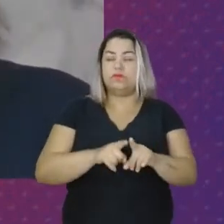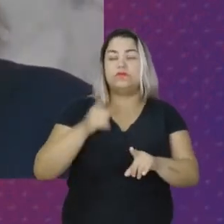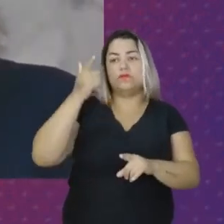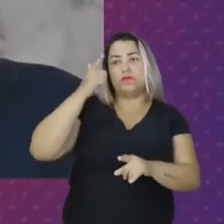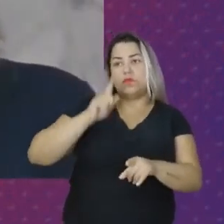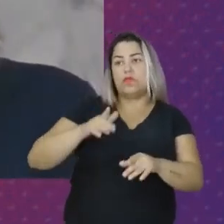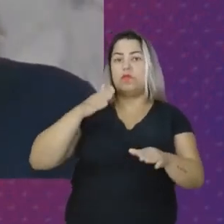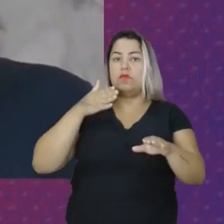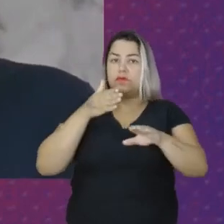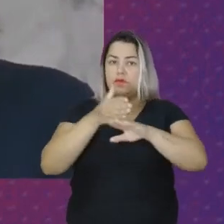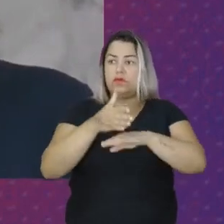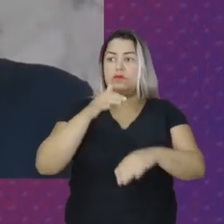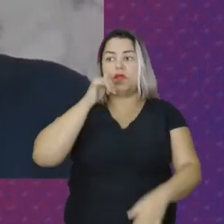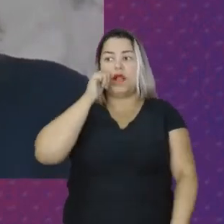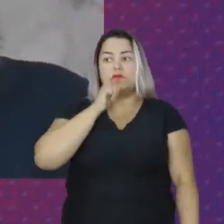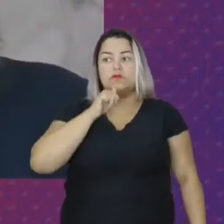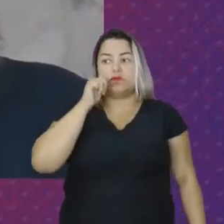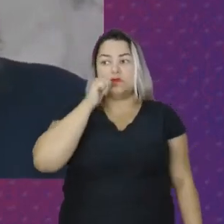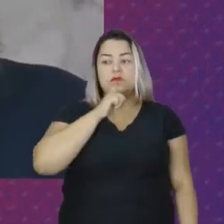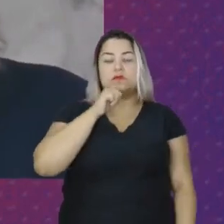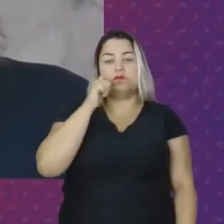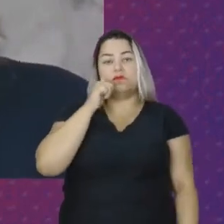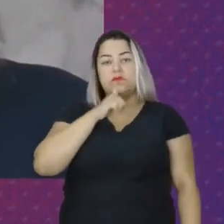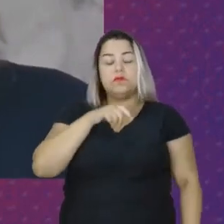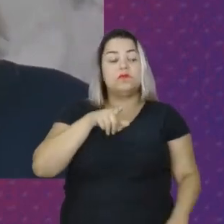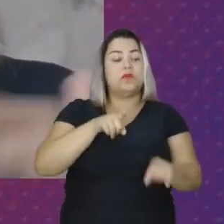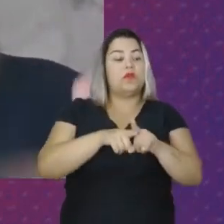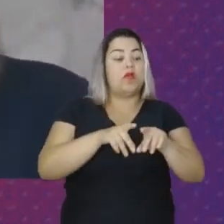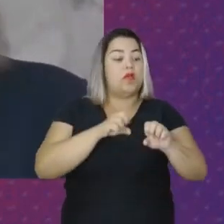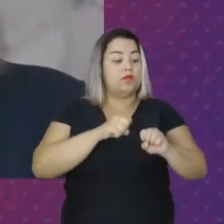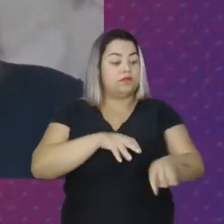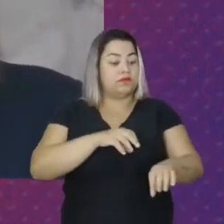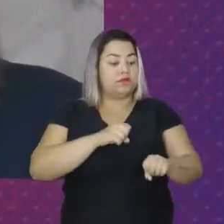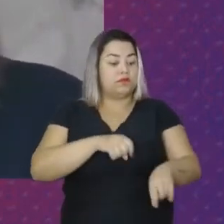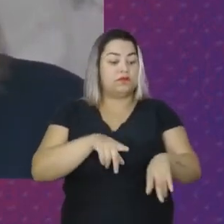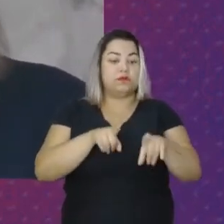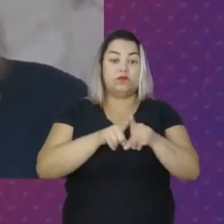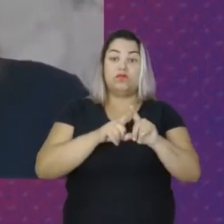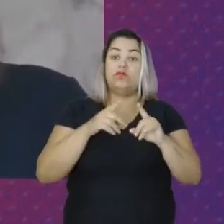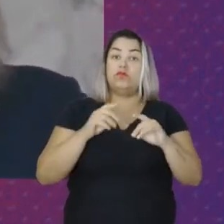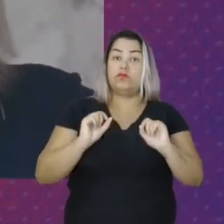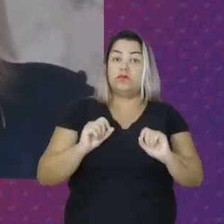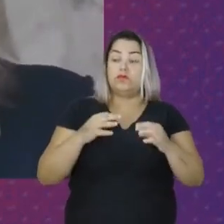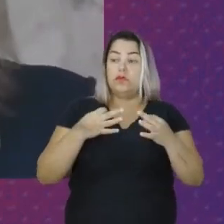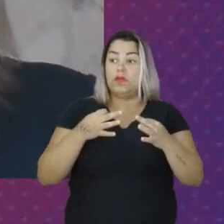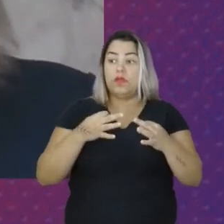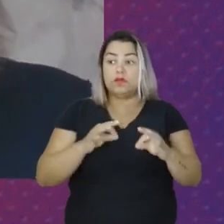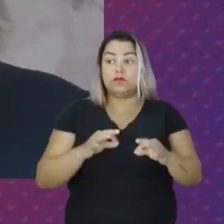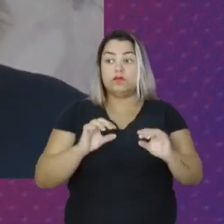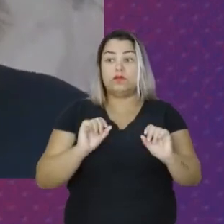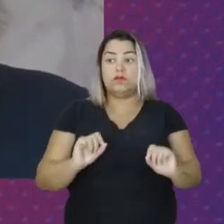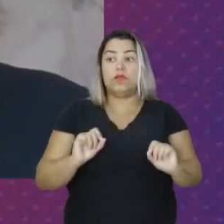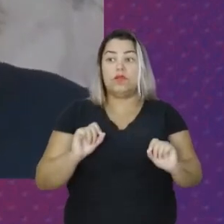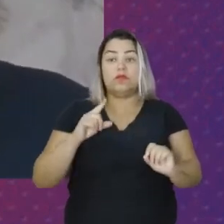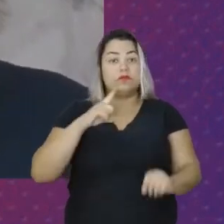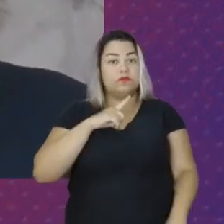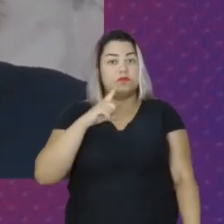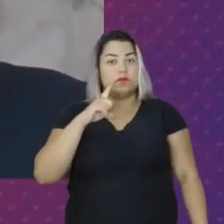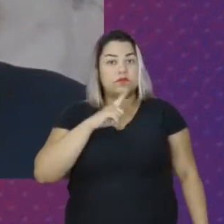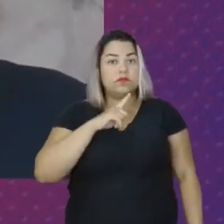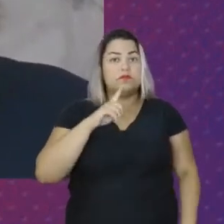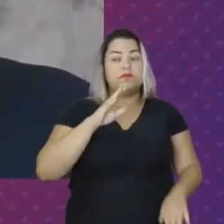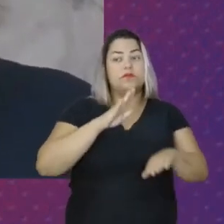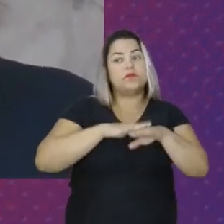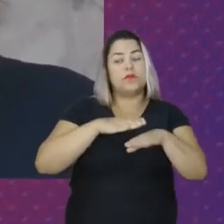maior acesso das mulheres ao ensino técnico, para que elas possam, a partir daí, terem uma